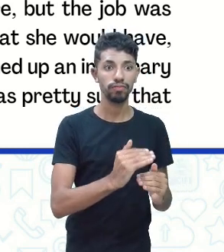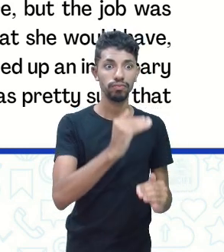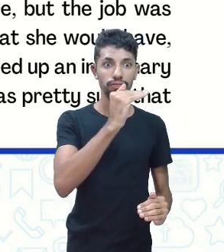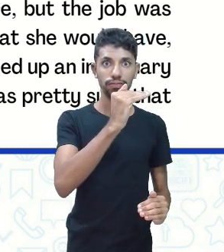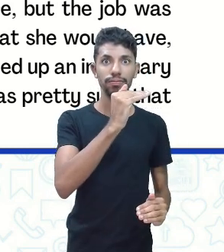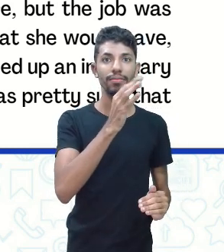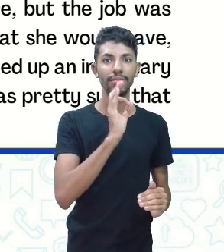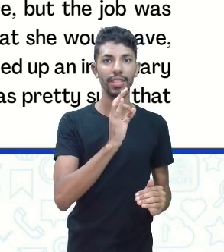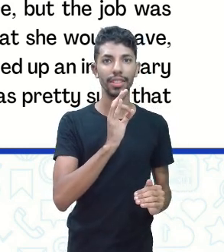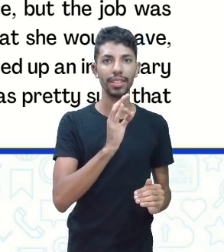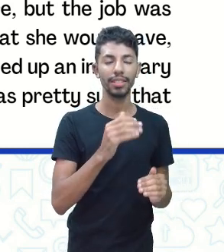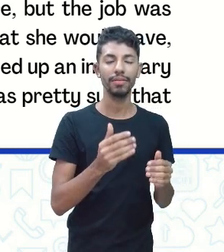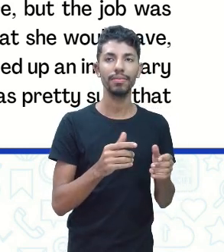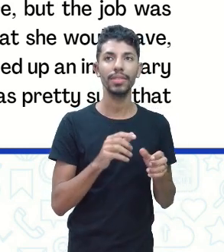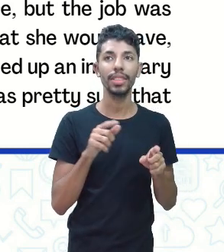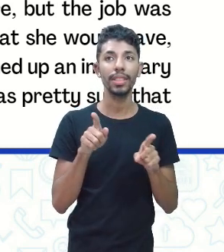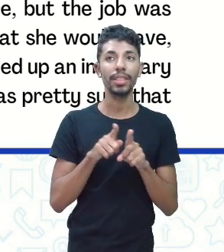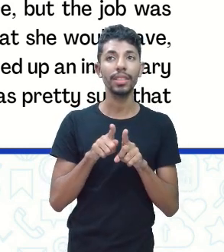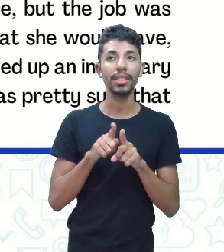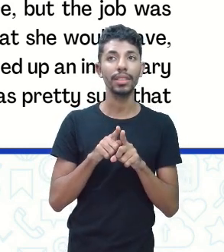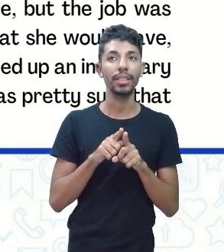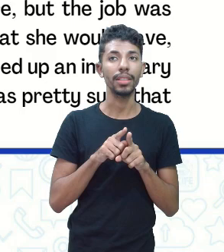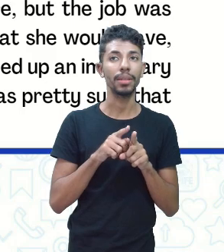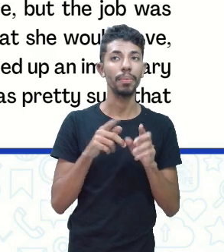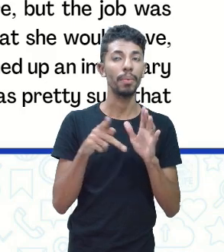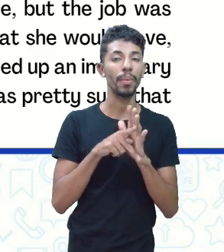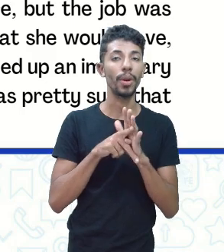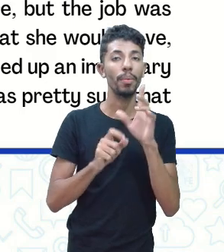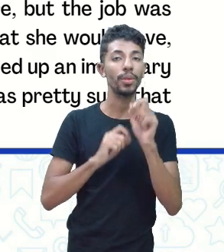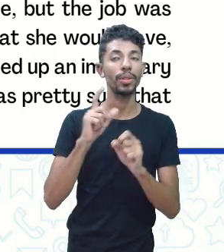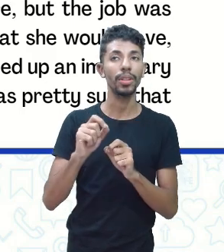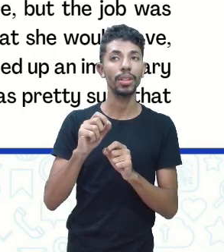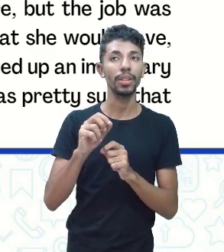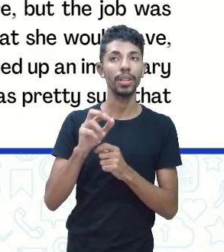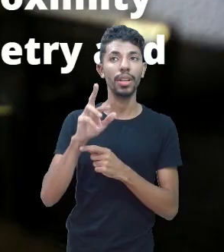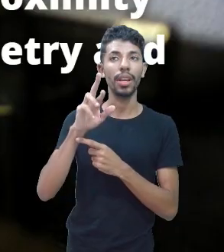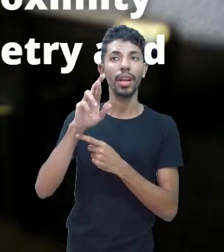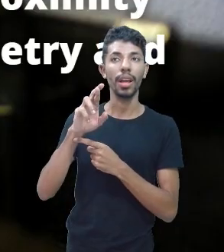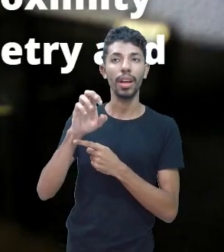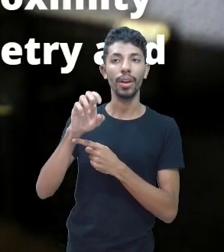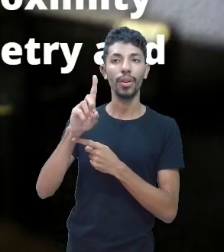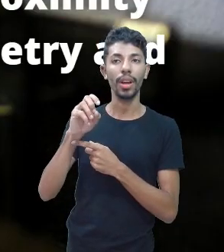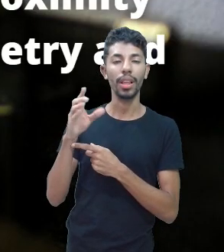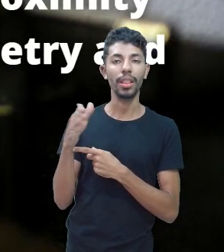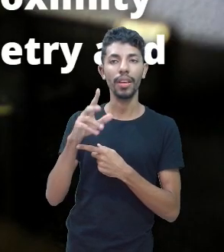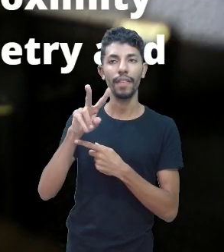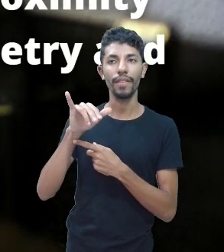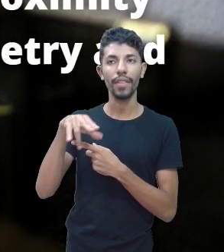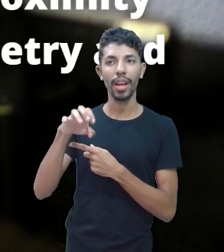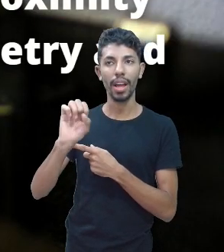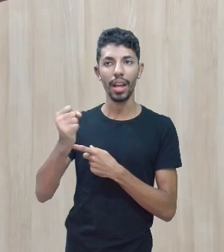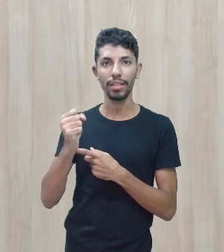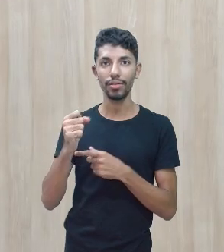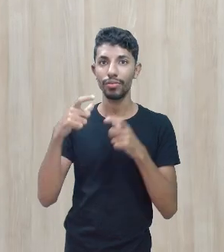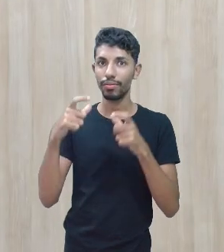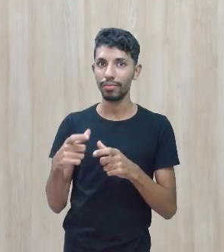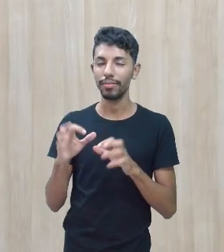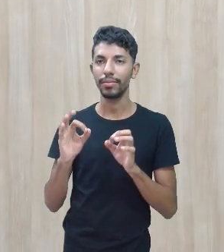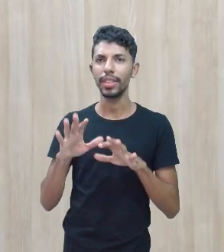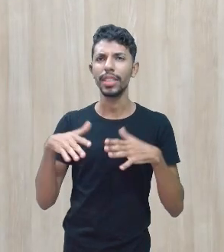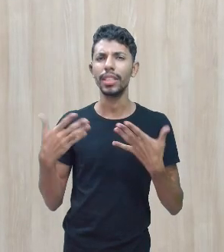né, uma caixa de pipoca grande, do Red Wines. O que é que vai acontecer? Vamos encontrar